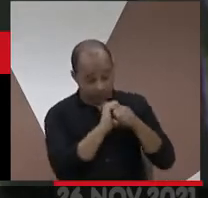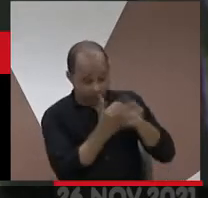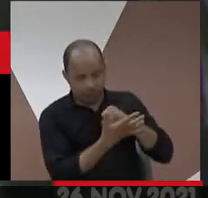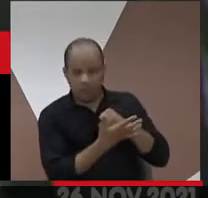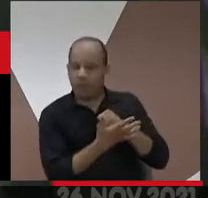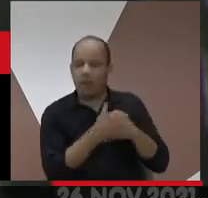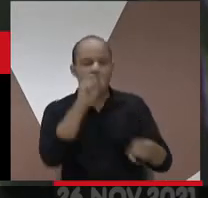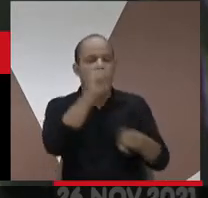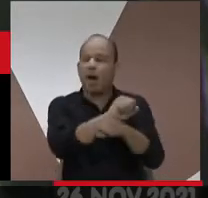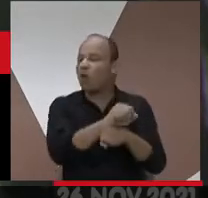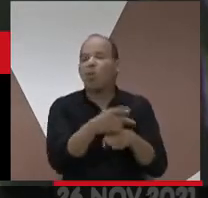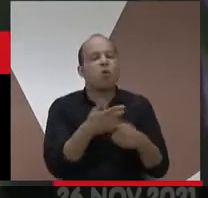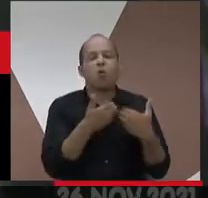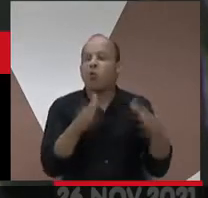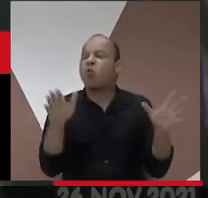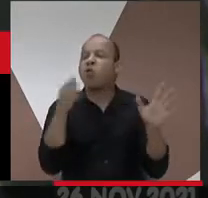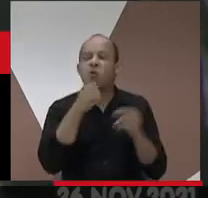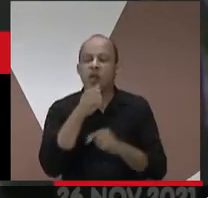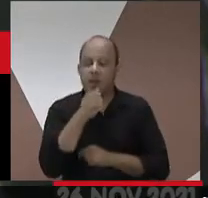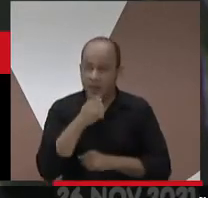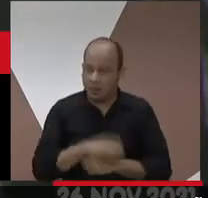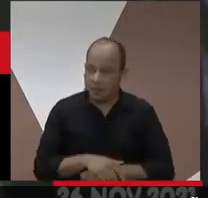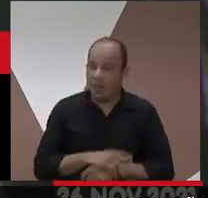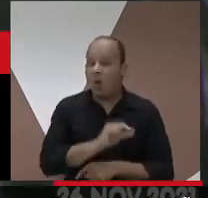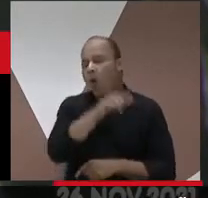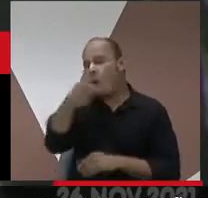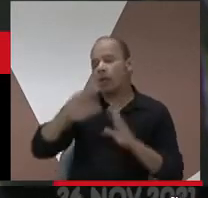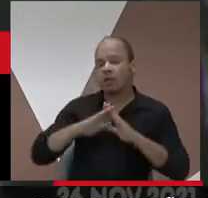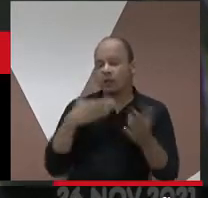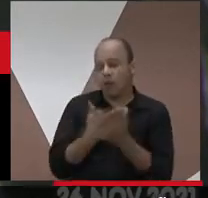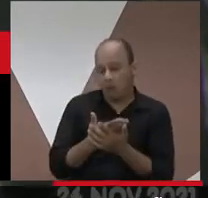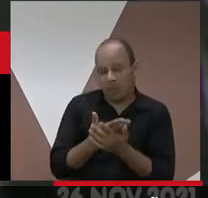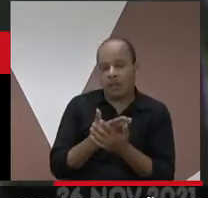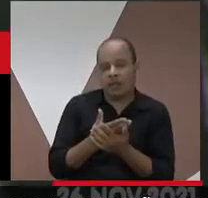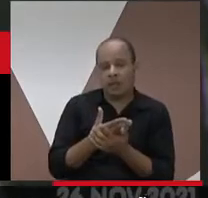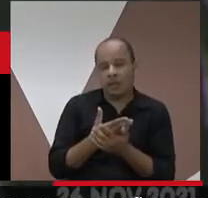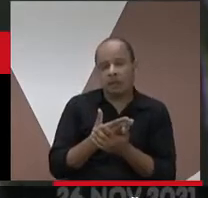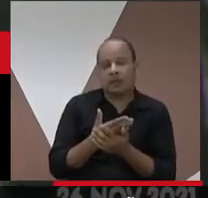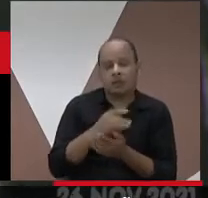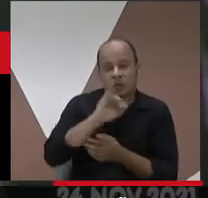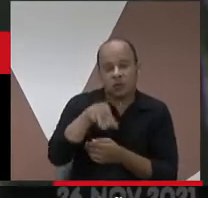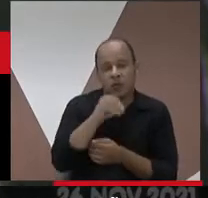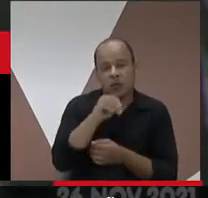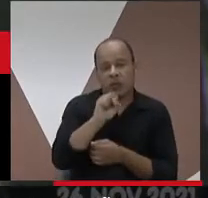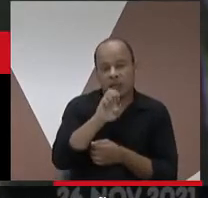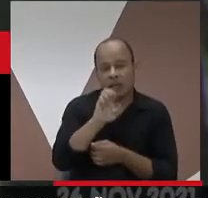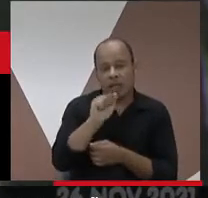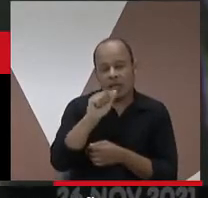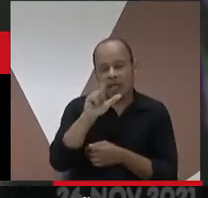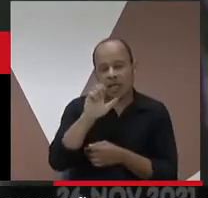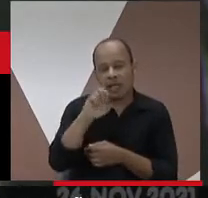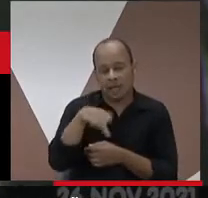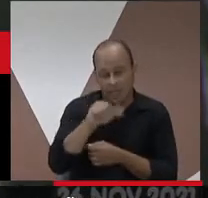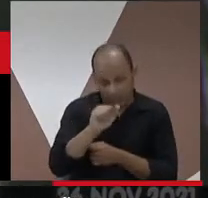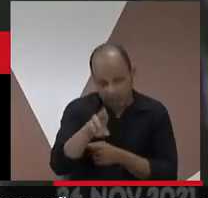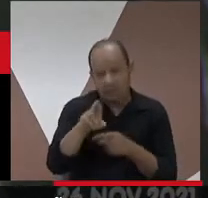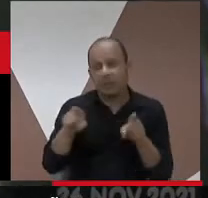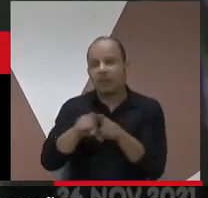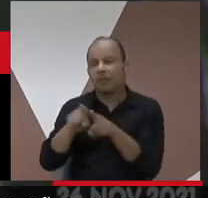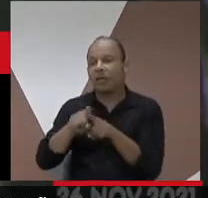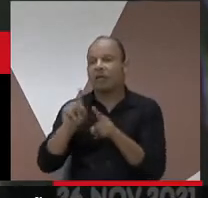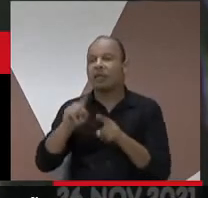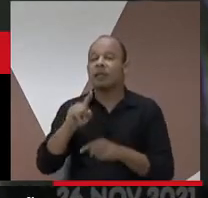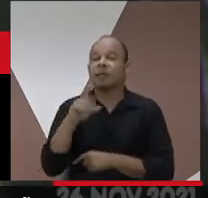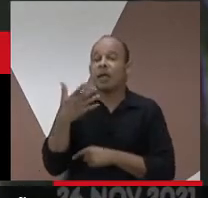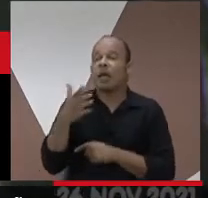conduzindo. Também escola, senador José Alencar Gomes da Silva e o CEMEI, ambos no